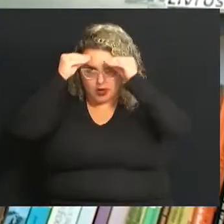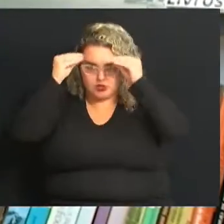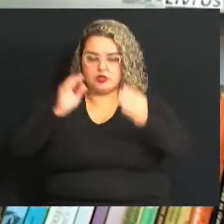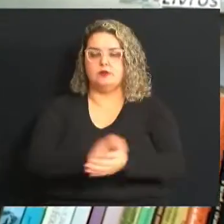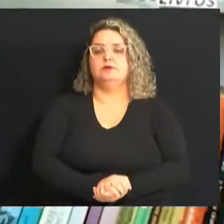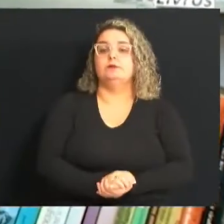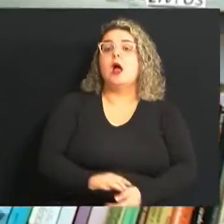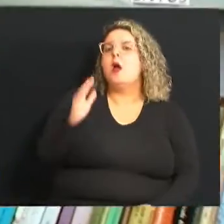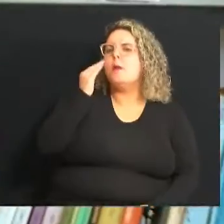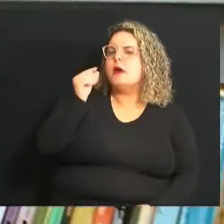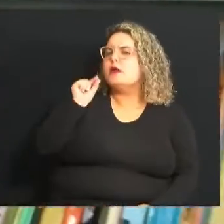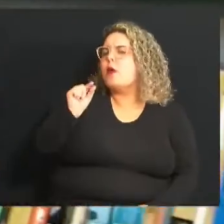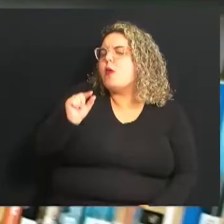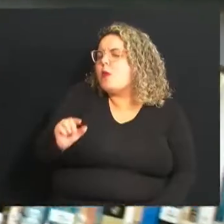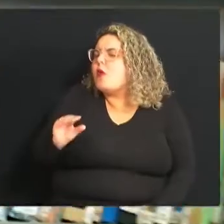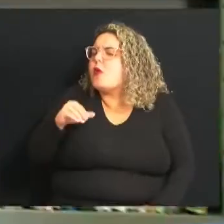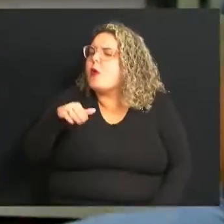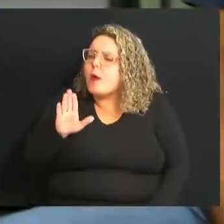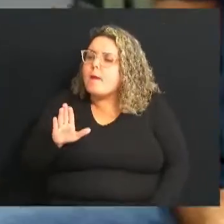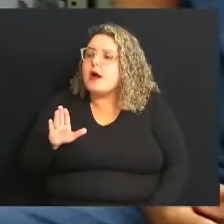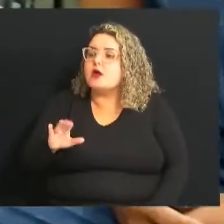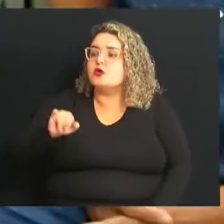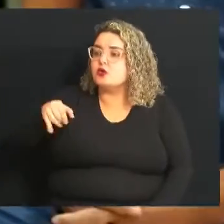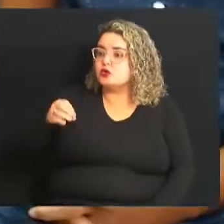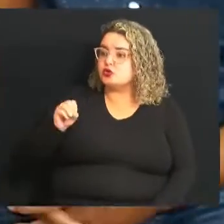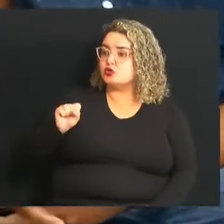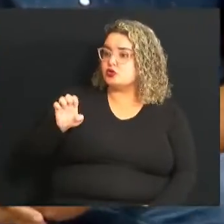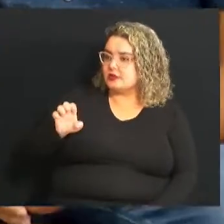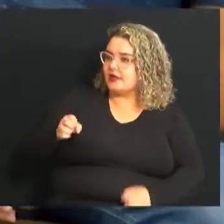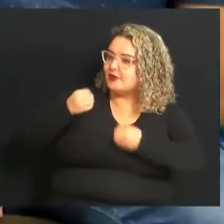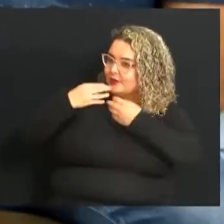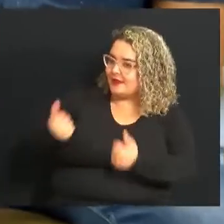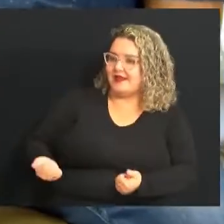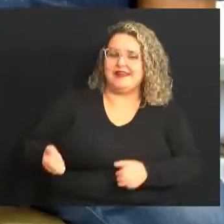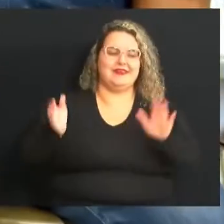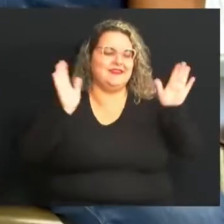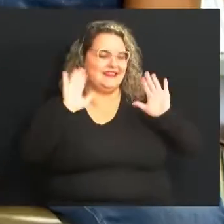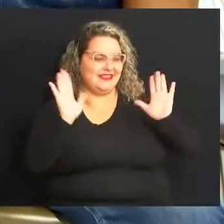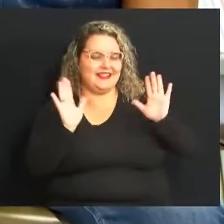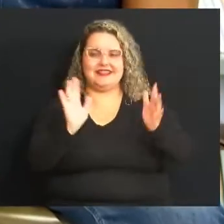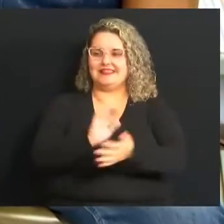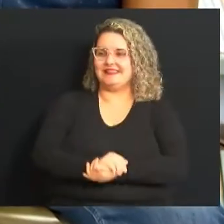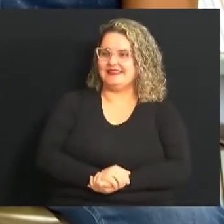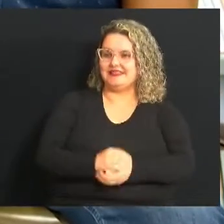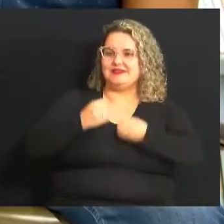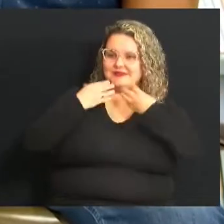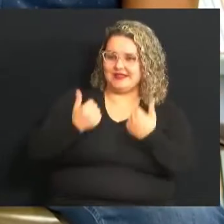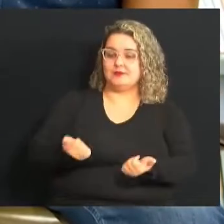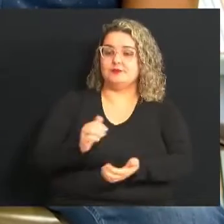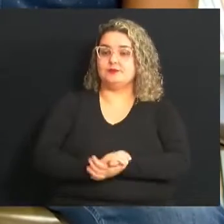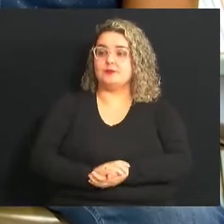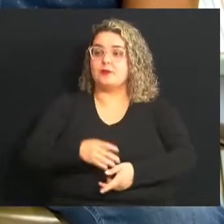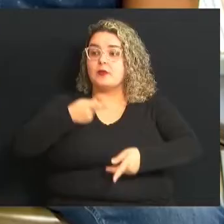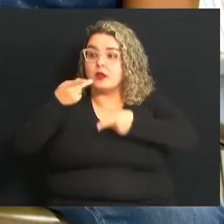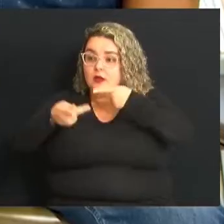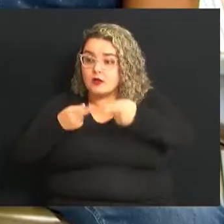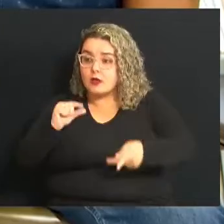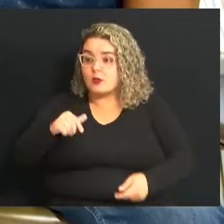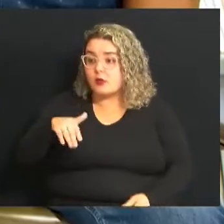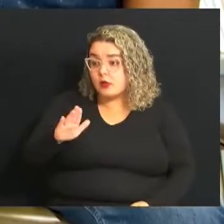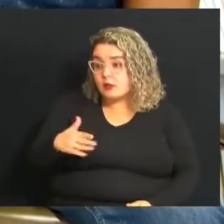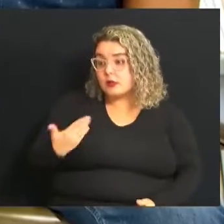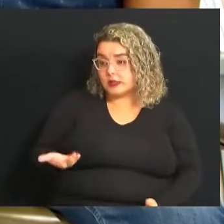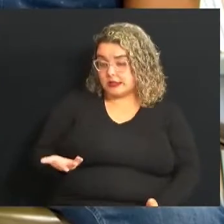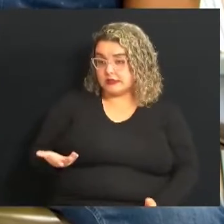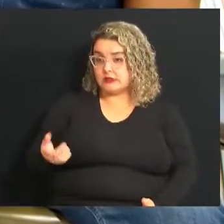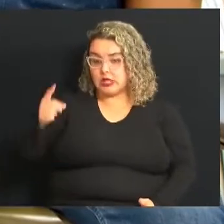essa profissão, estou aqui com o José Maurício, tudo bem? Olá. Bom, para falar um pouco mais, né, sobre o